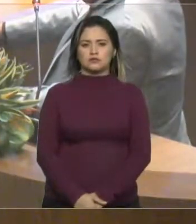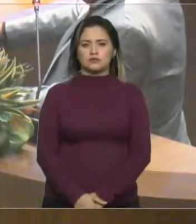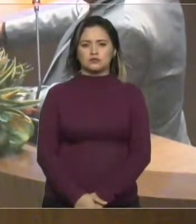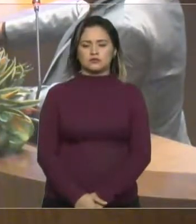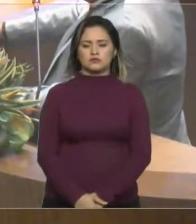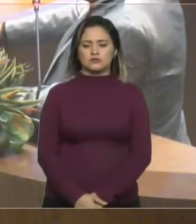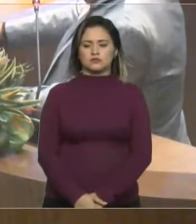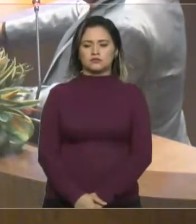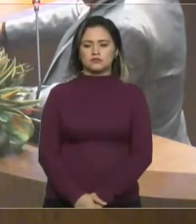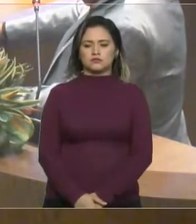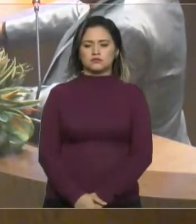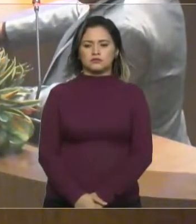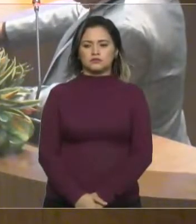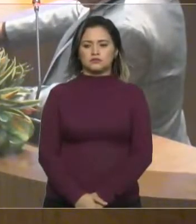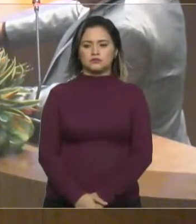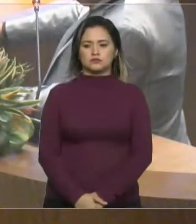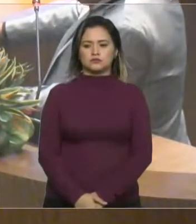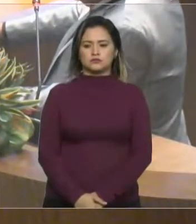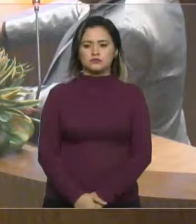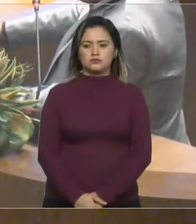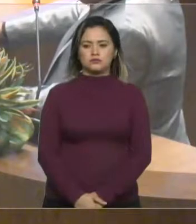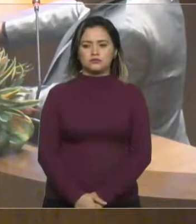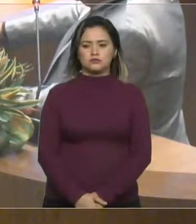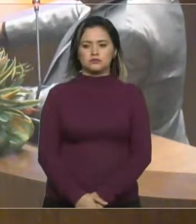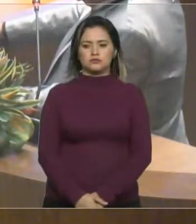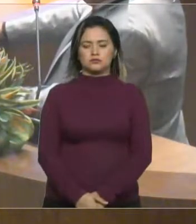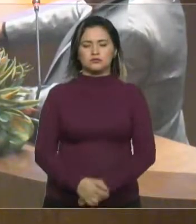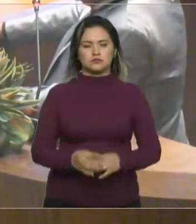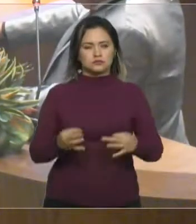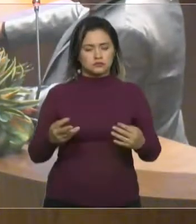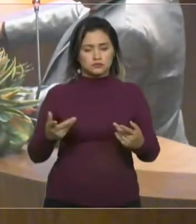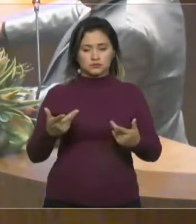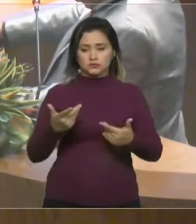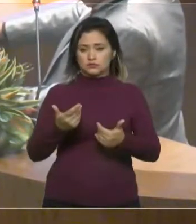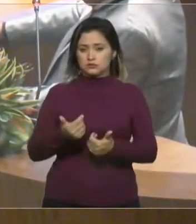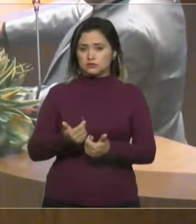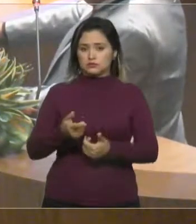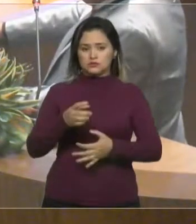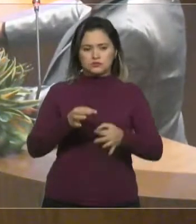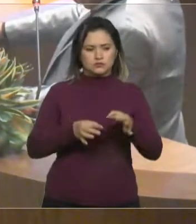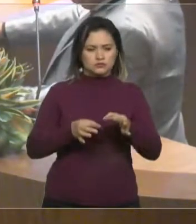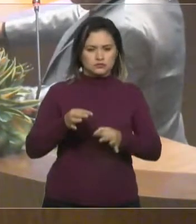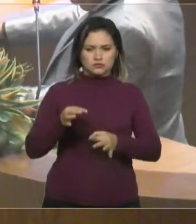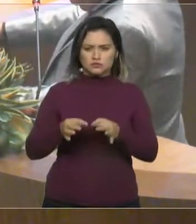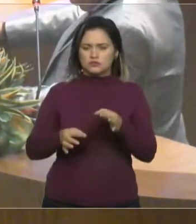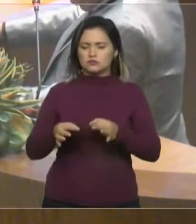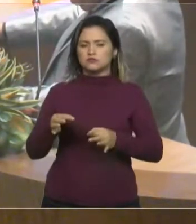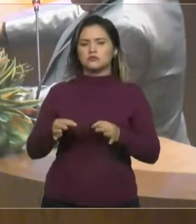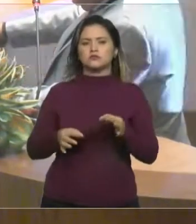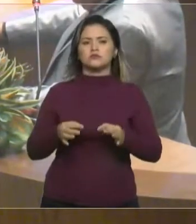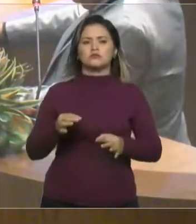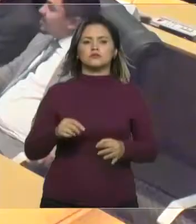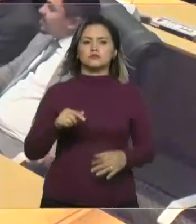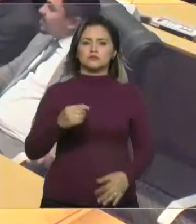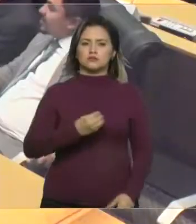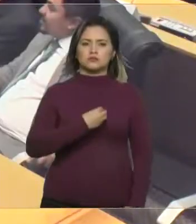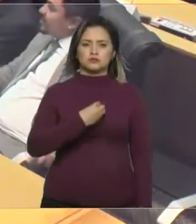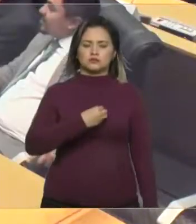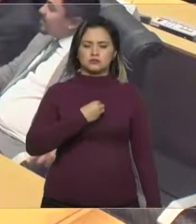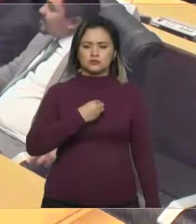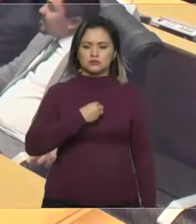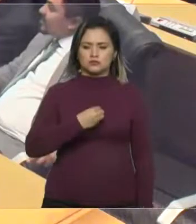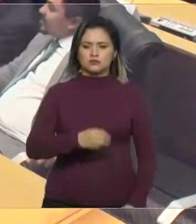Quero saudar todos os magistrados aqui presentes e membros do Judiciário, em nome do